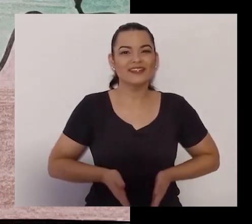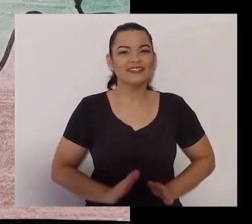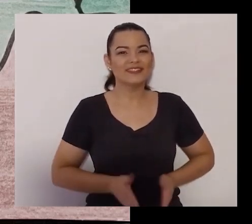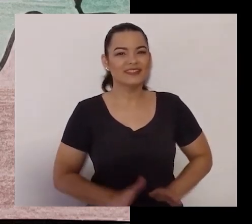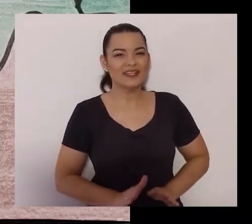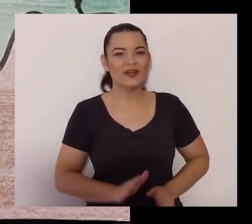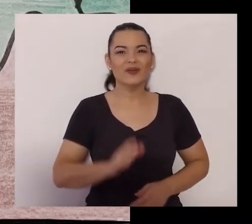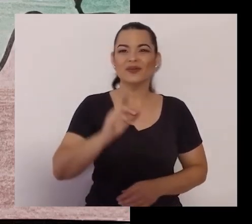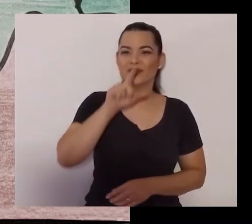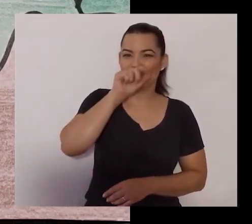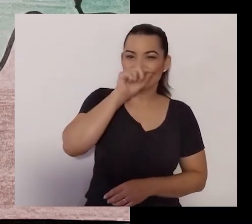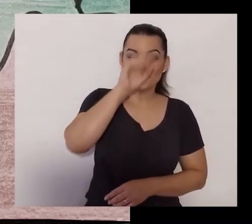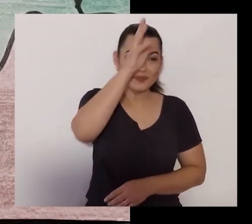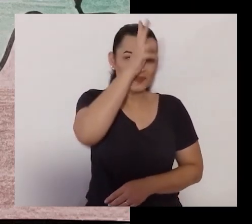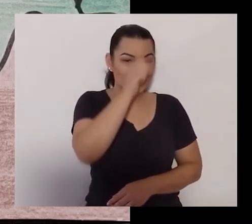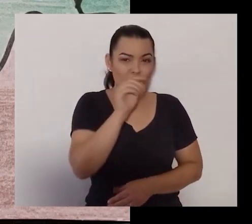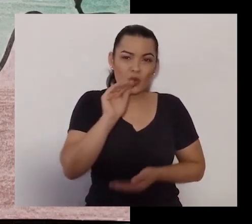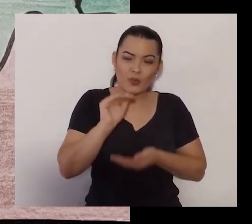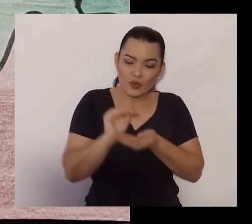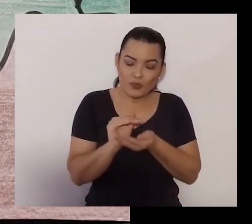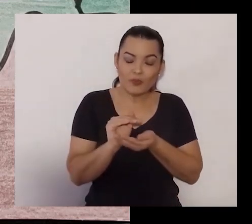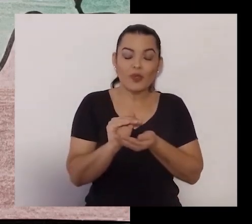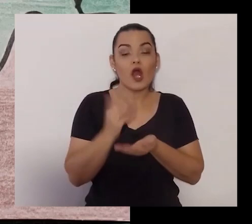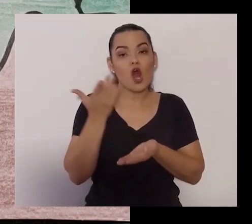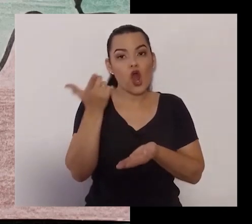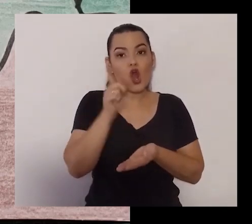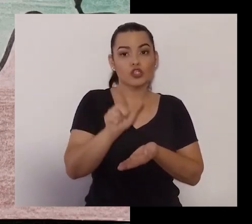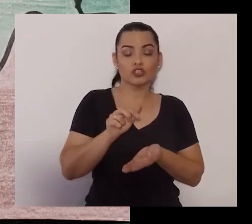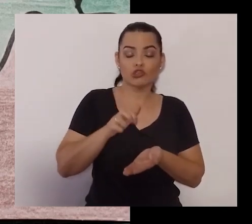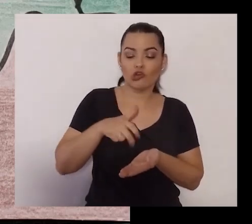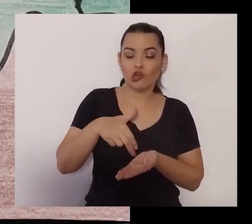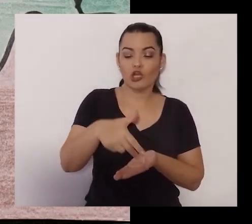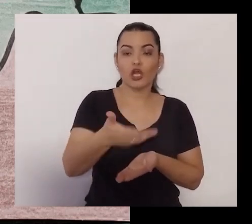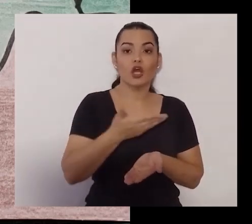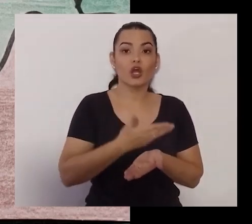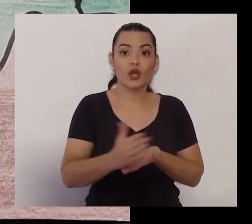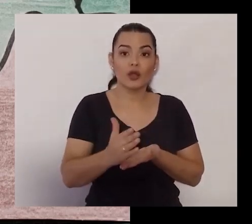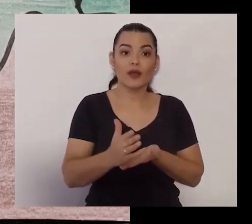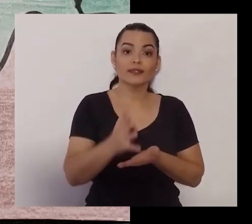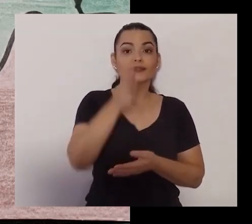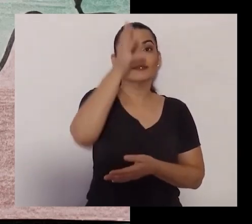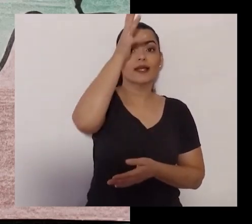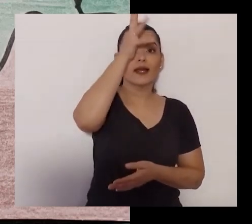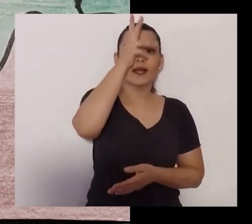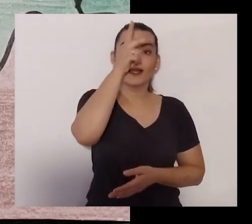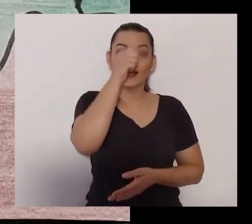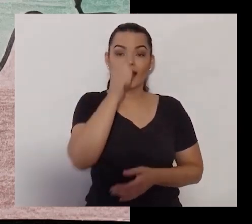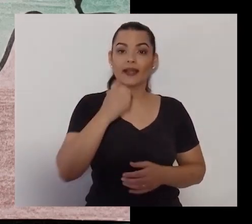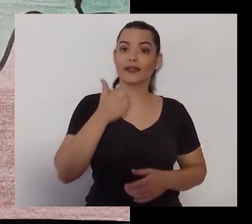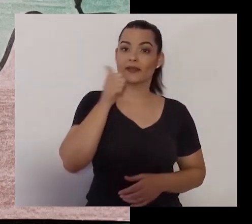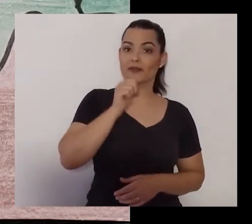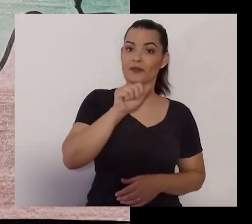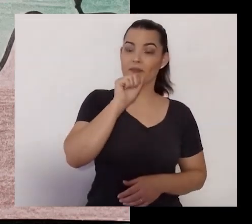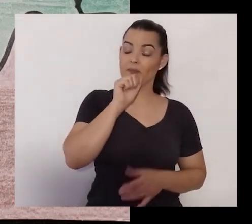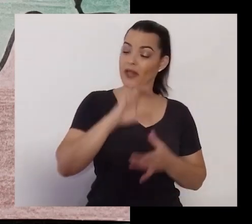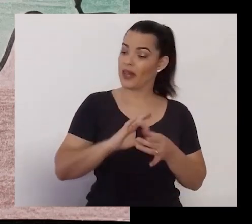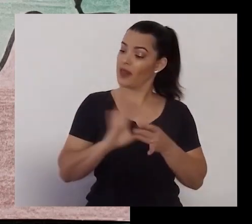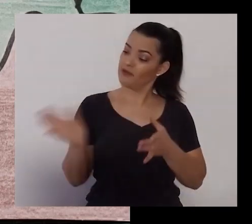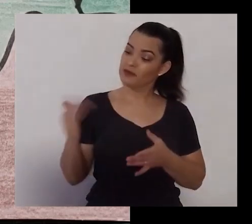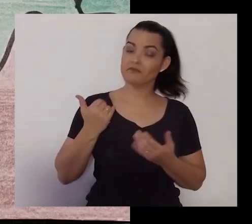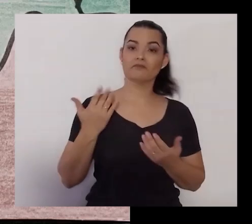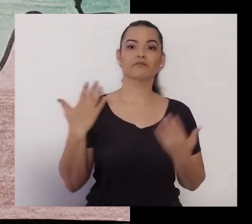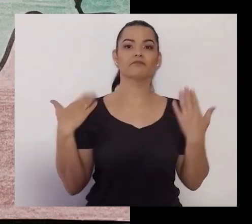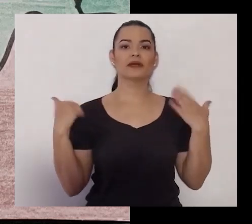Tão logo puderam sair andando, a dona Galinha deixou seus 10 pintinhos passearem. Seu